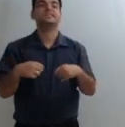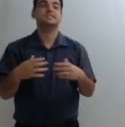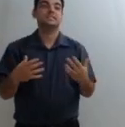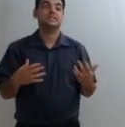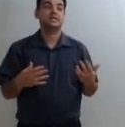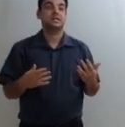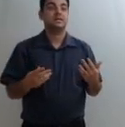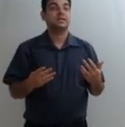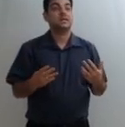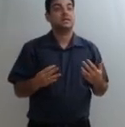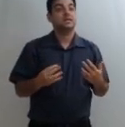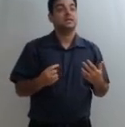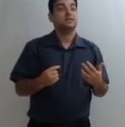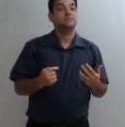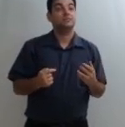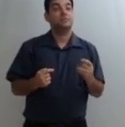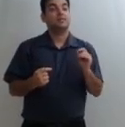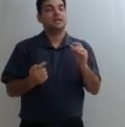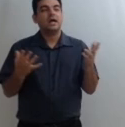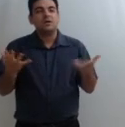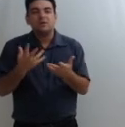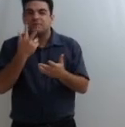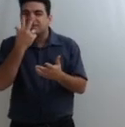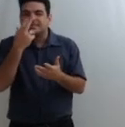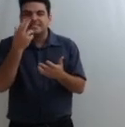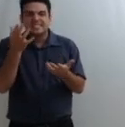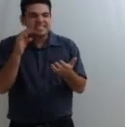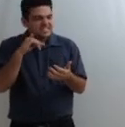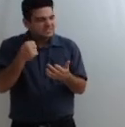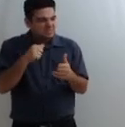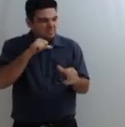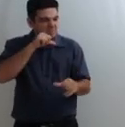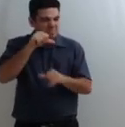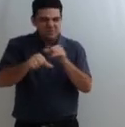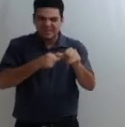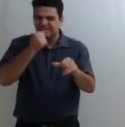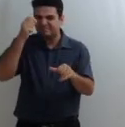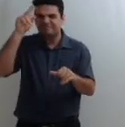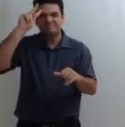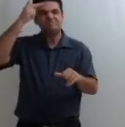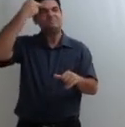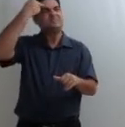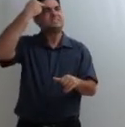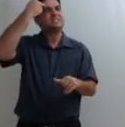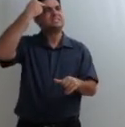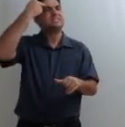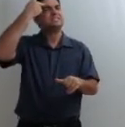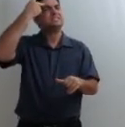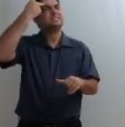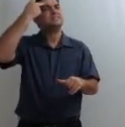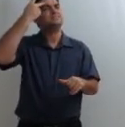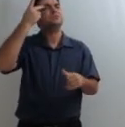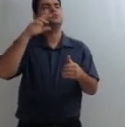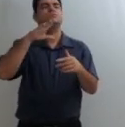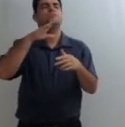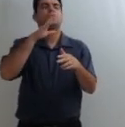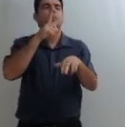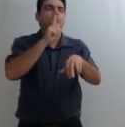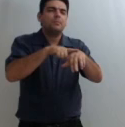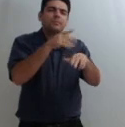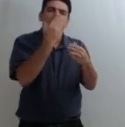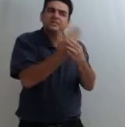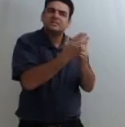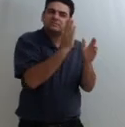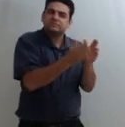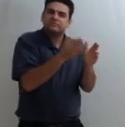para que se mude essa compreensão na inversão dos atos processuais, eu